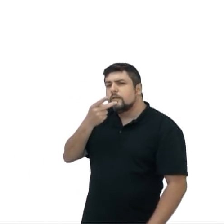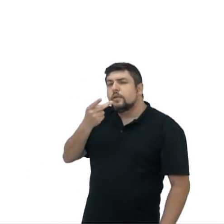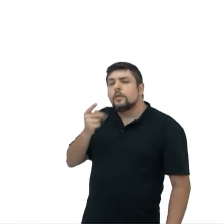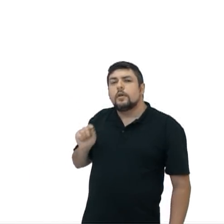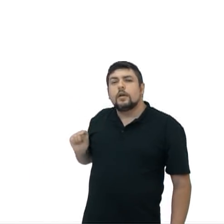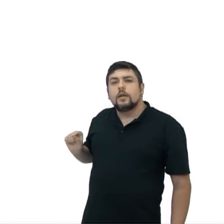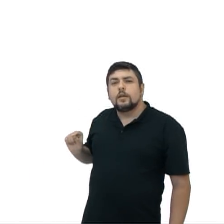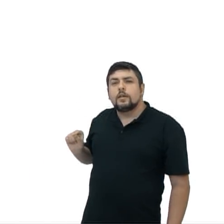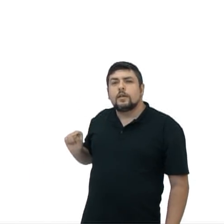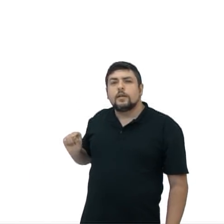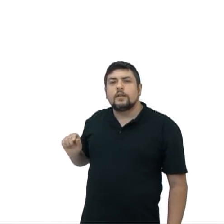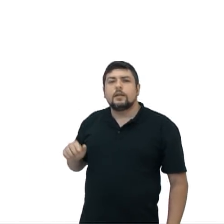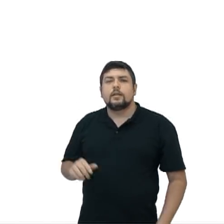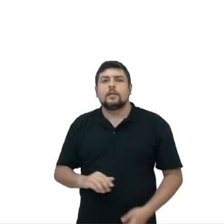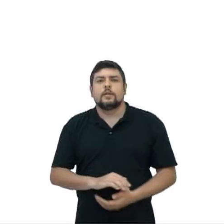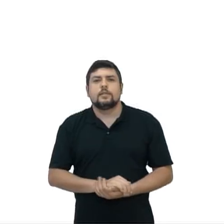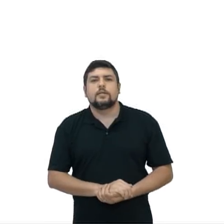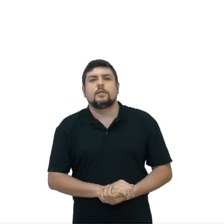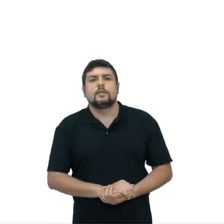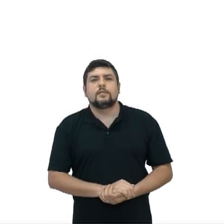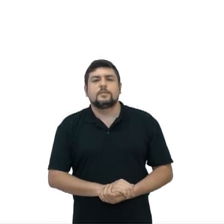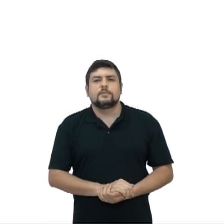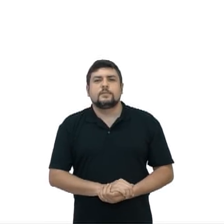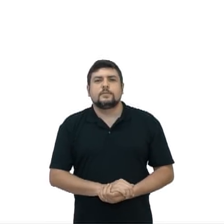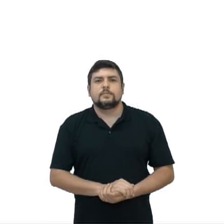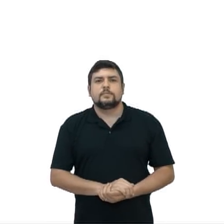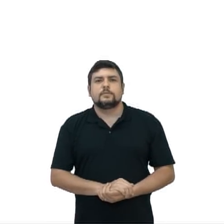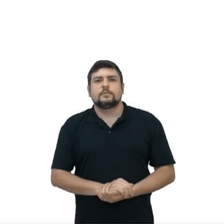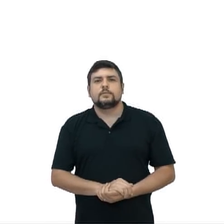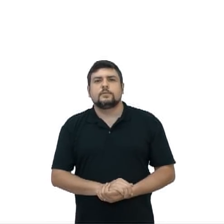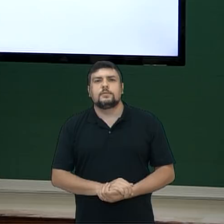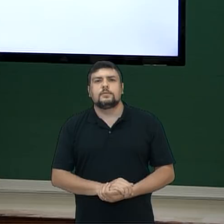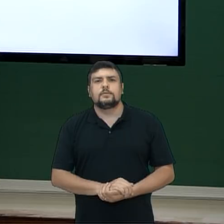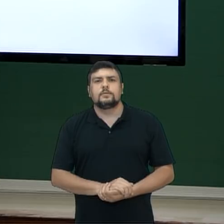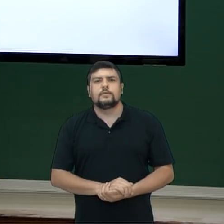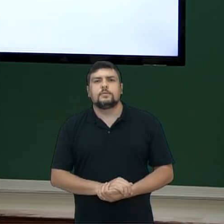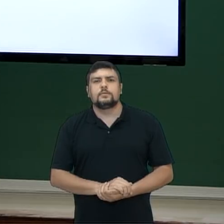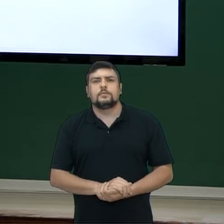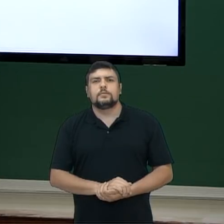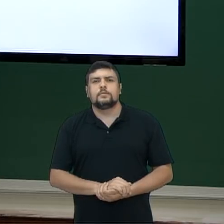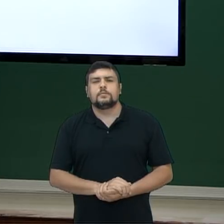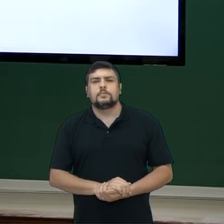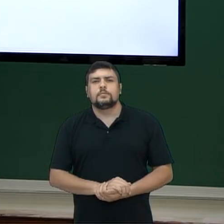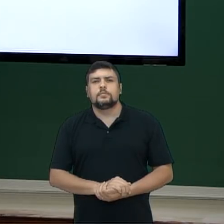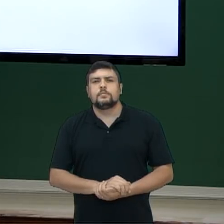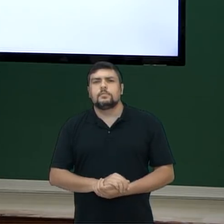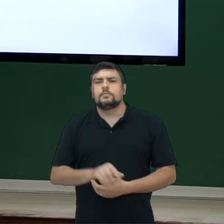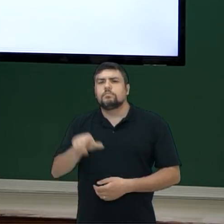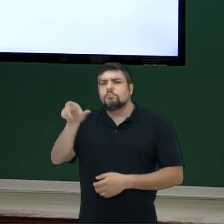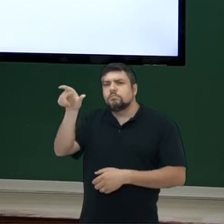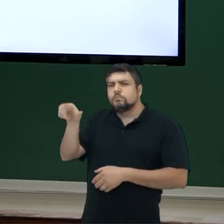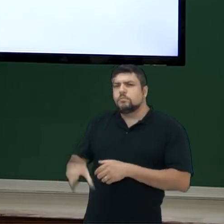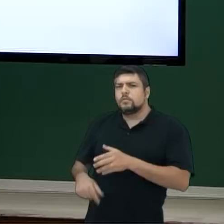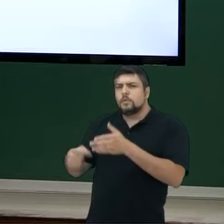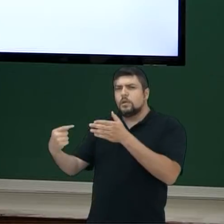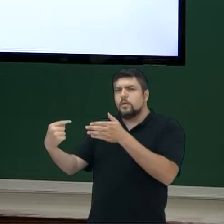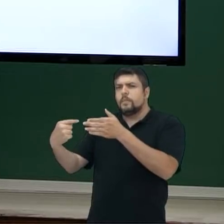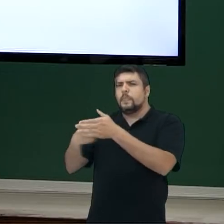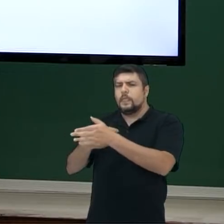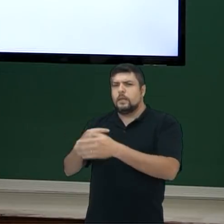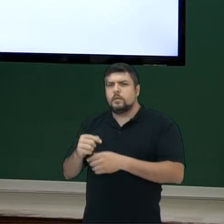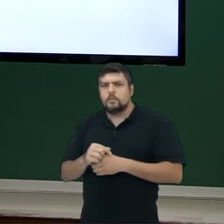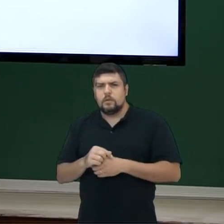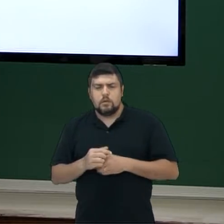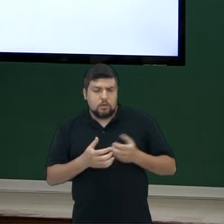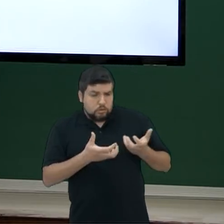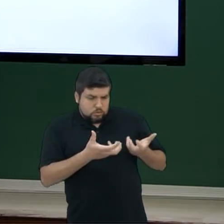sido a nossa housewife. Alguém te pergunta, would you like something to drink? Gostaria